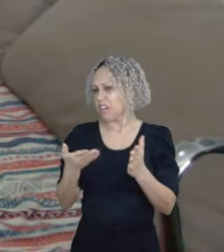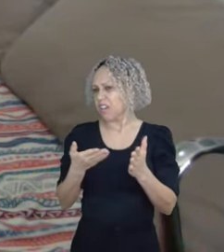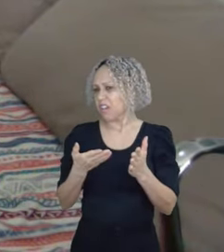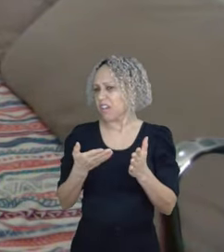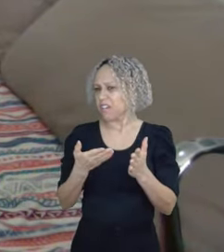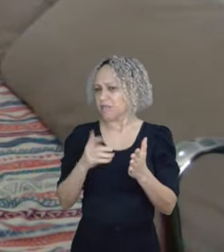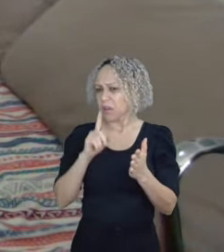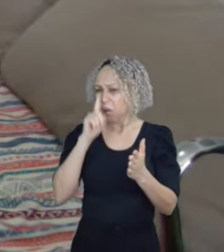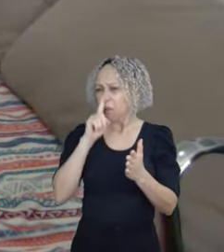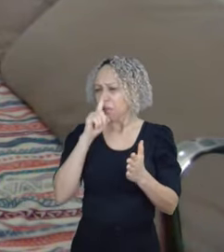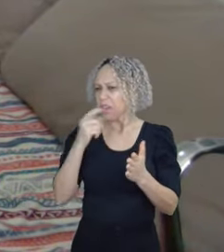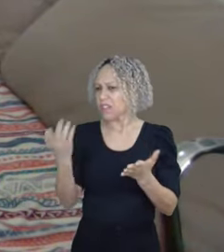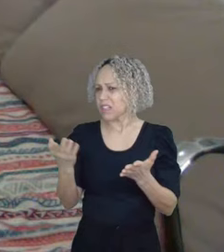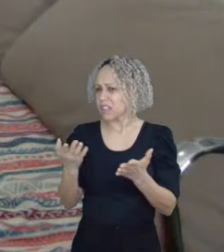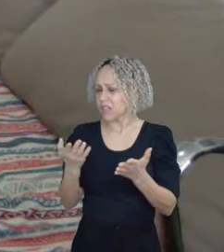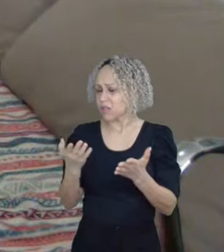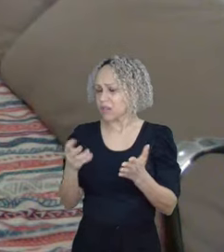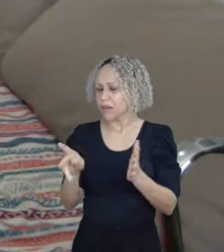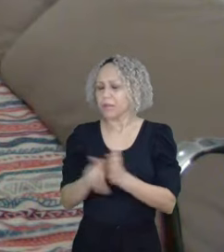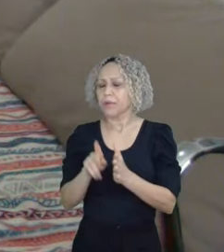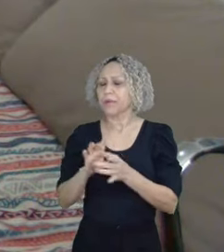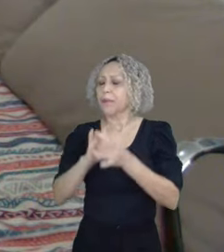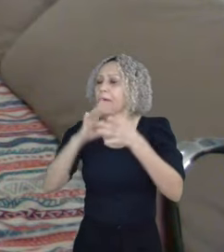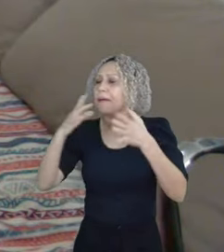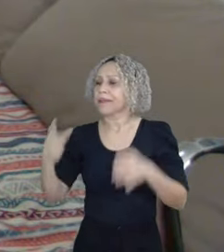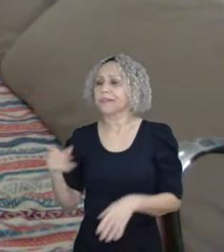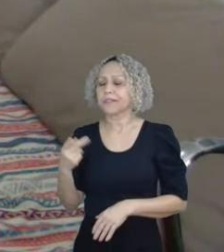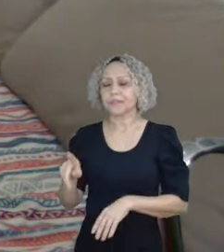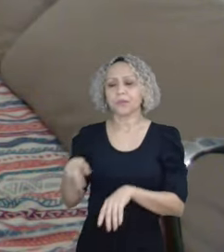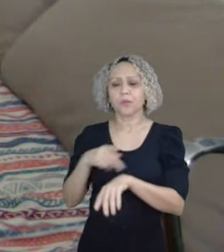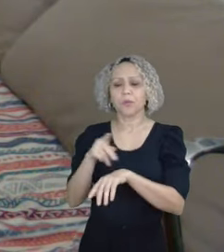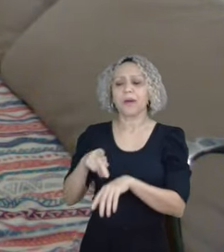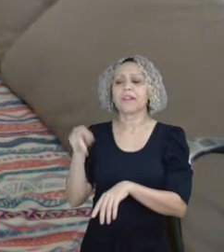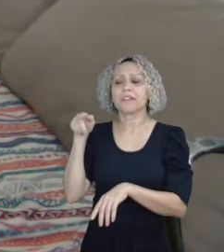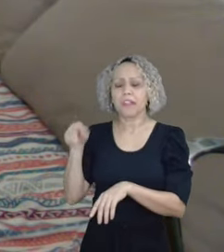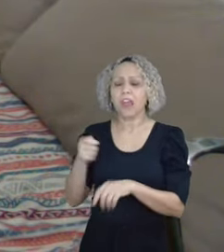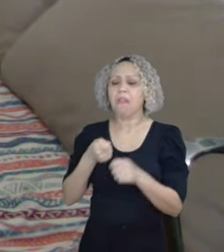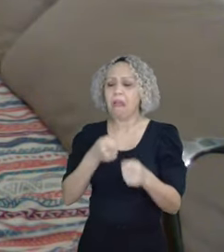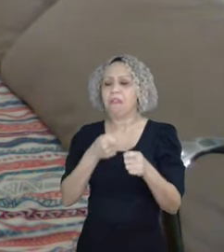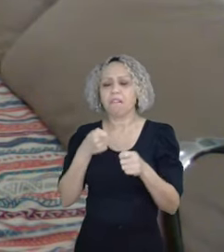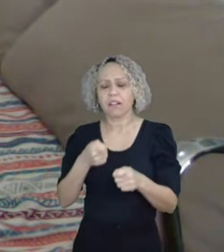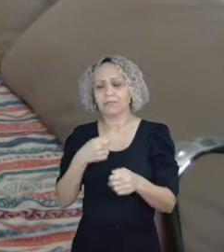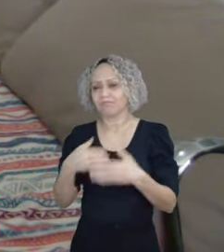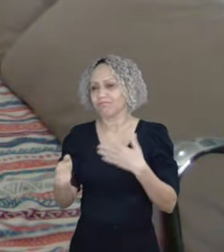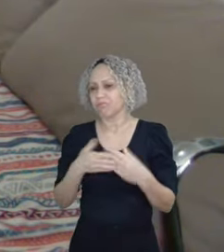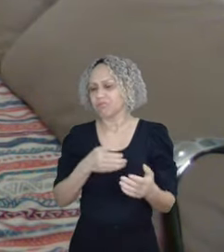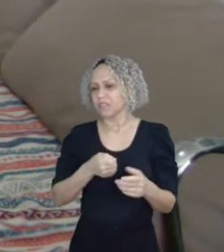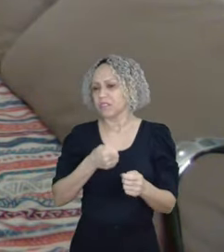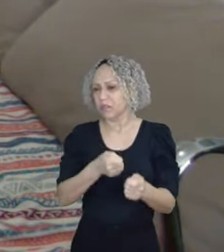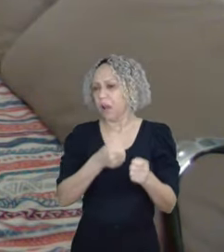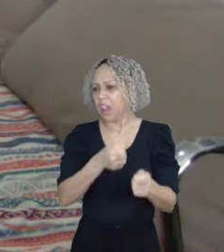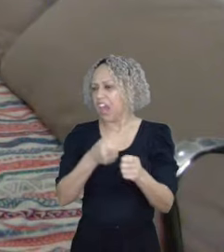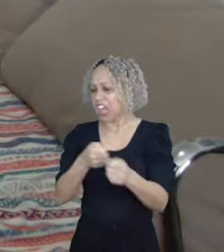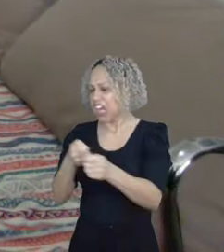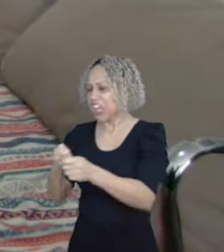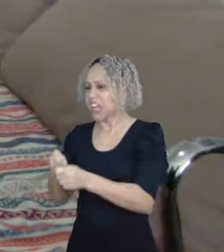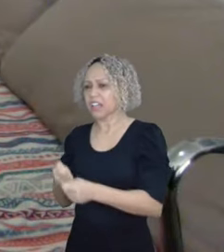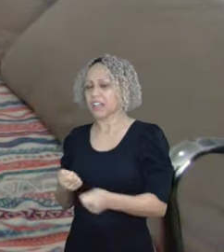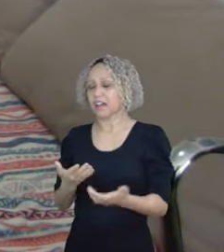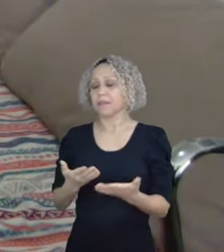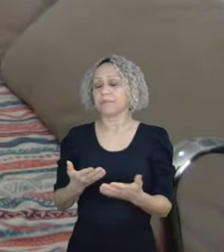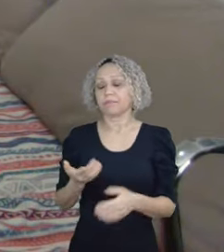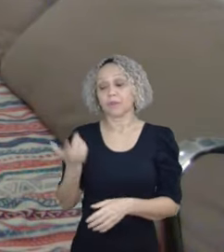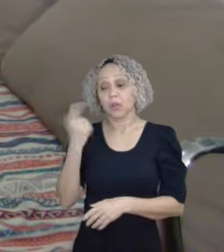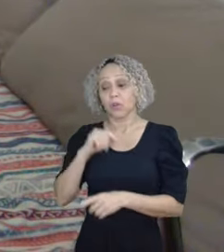a própria democracia de um país, ele vai fazer o que ele quiser para poder colocar os seus, concretizar os seus planos. No fim de